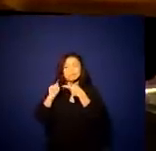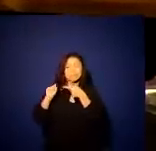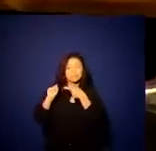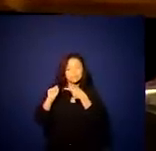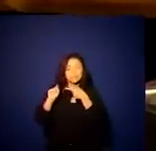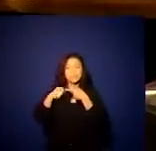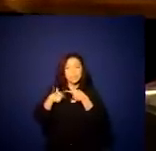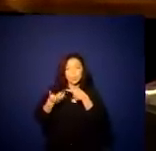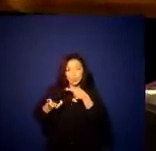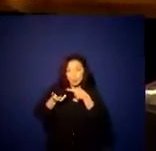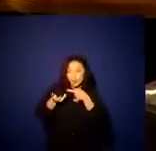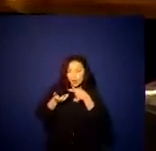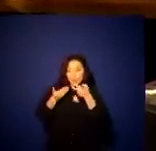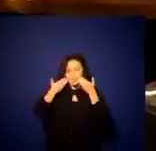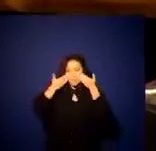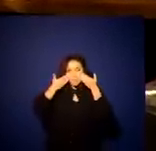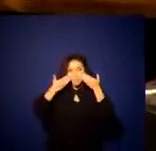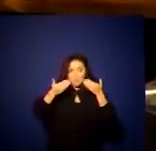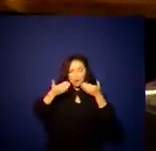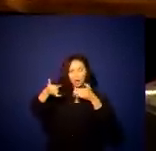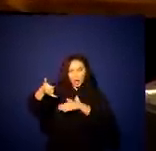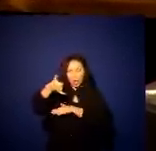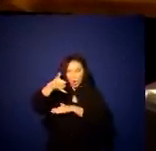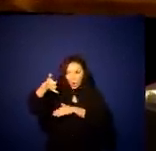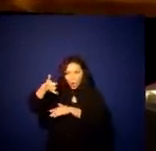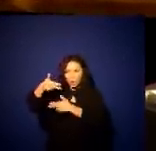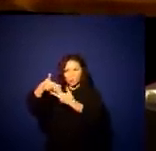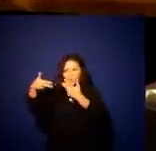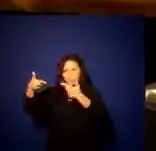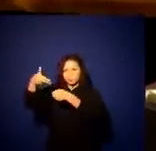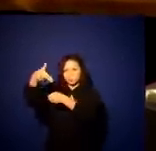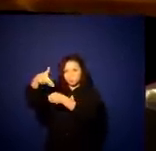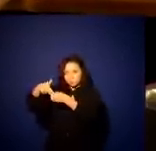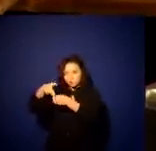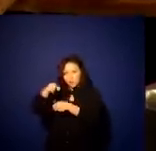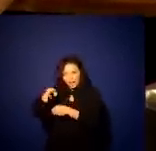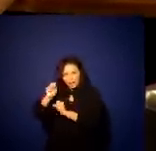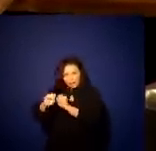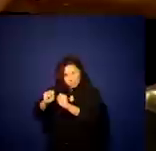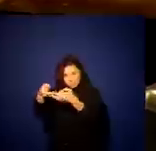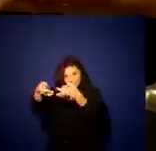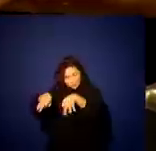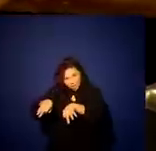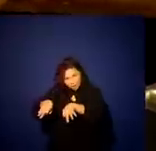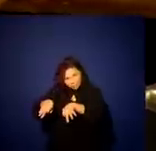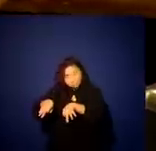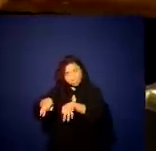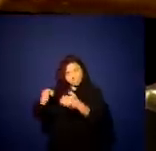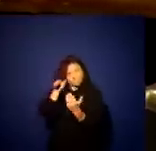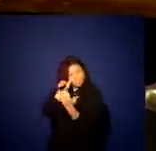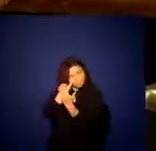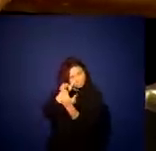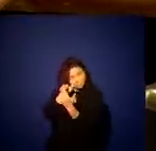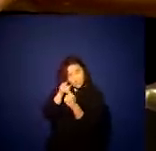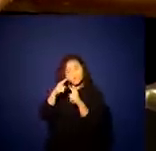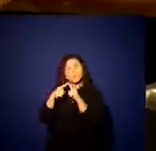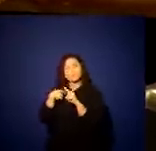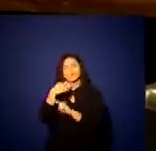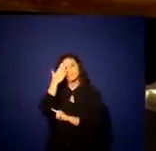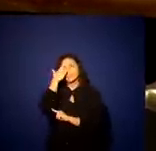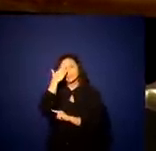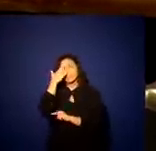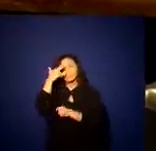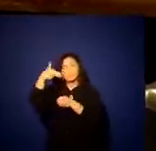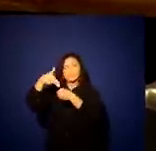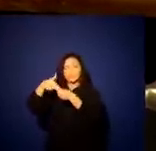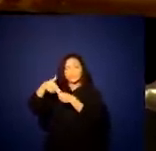se eu quiser se eu quiser me expor para tese óleo Essa é a empresa certa para ter porque a gente sabe que a Petrobras com óleo